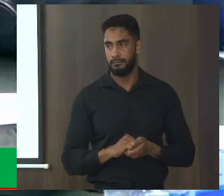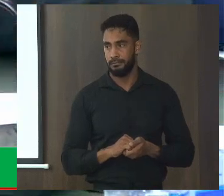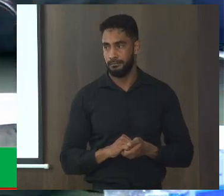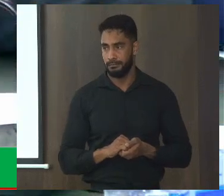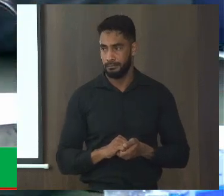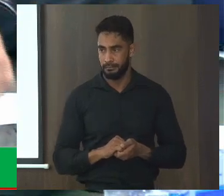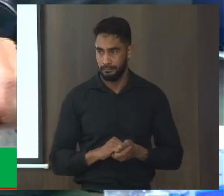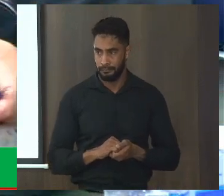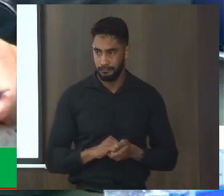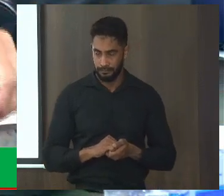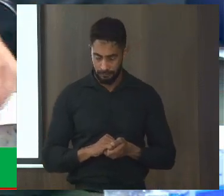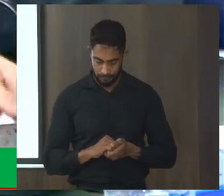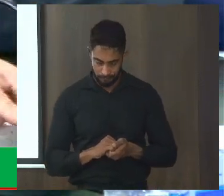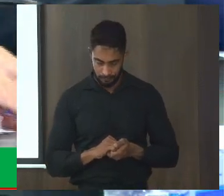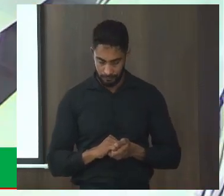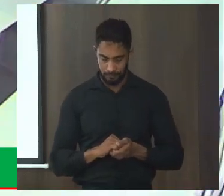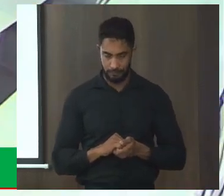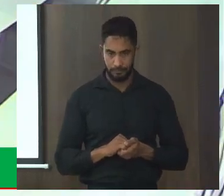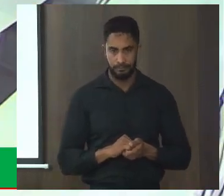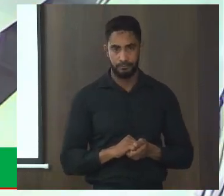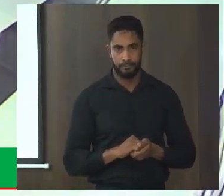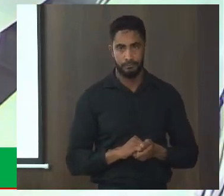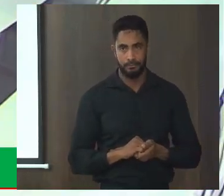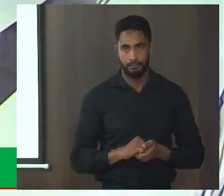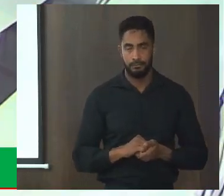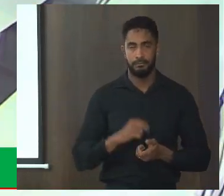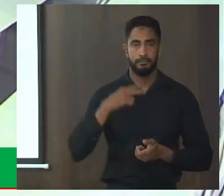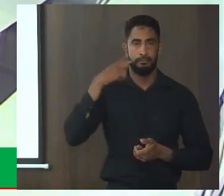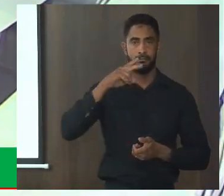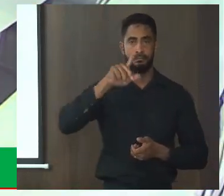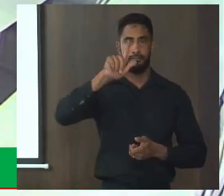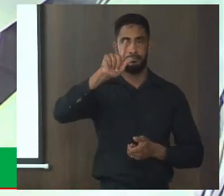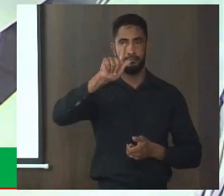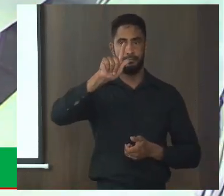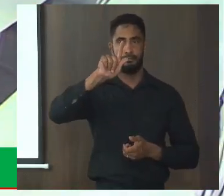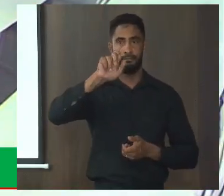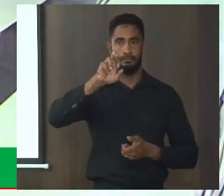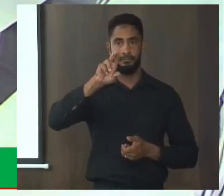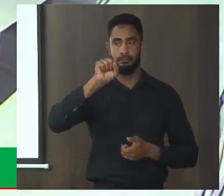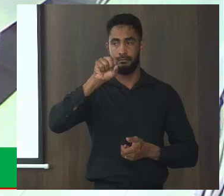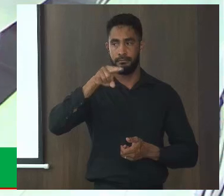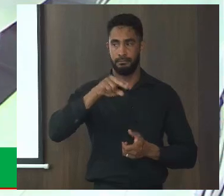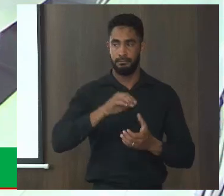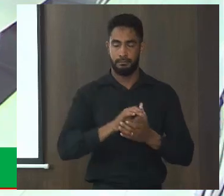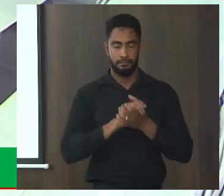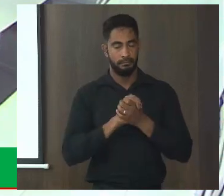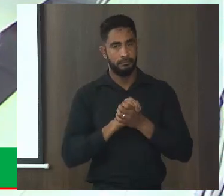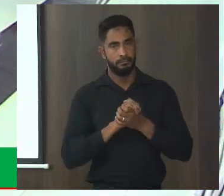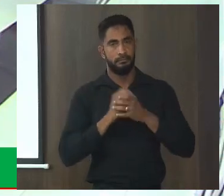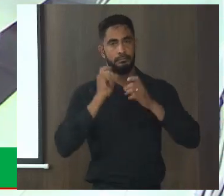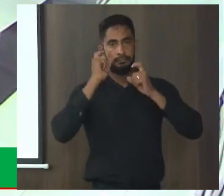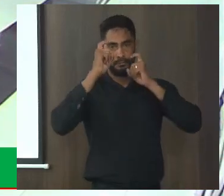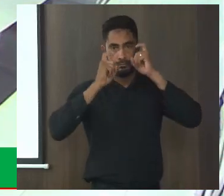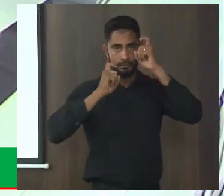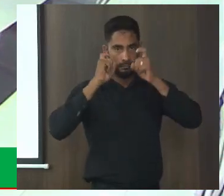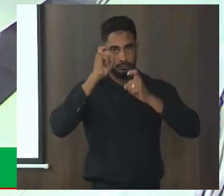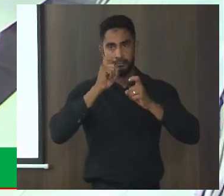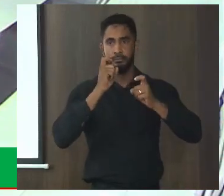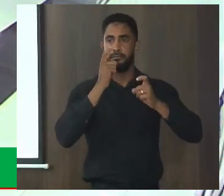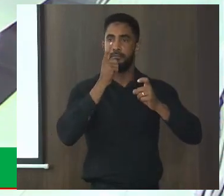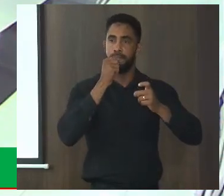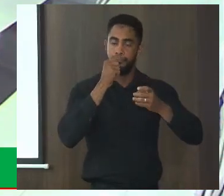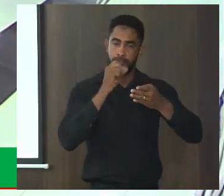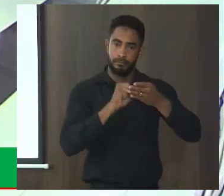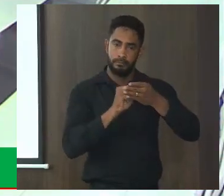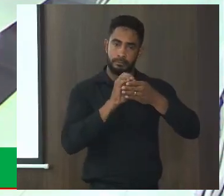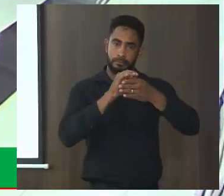presidente. Gerson aqui. Com a palavra, vereador Gerson. Parabéns, Dauri, né, pela preocupação da nossa barragem aqui.